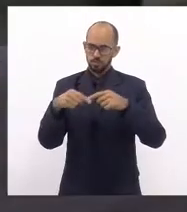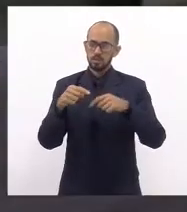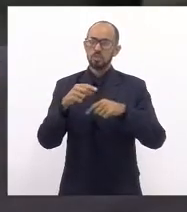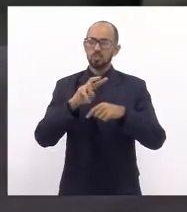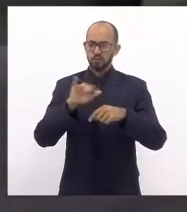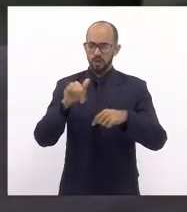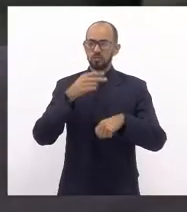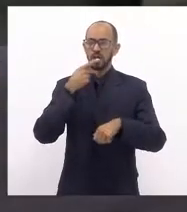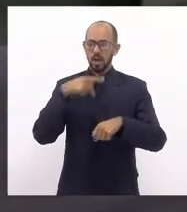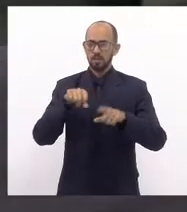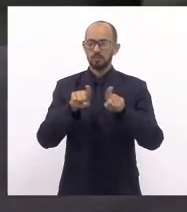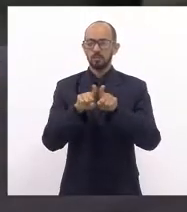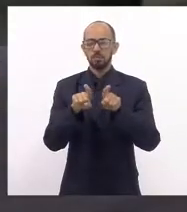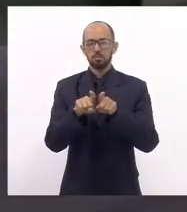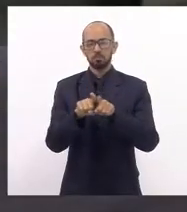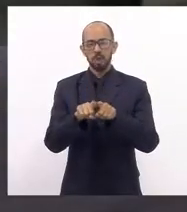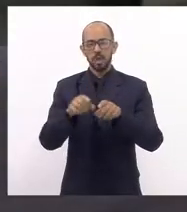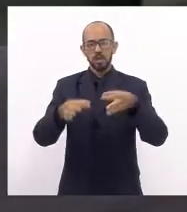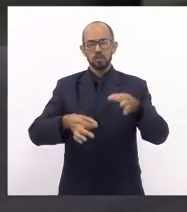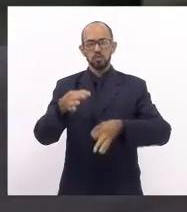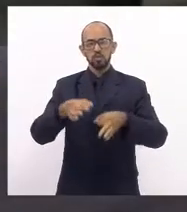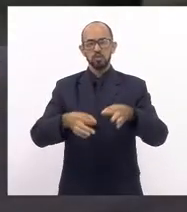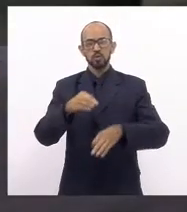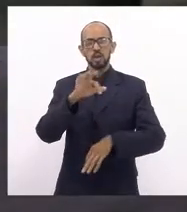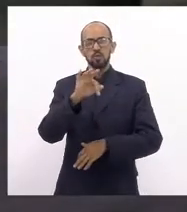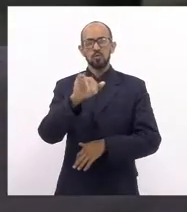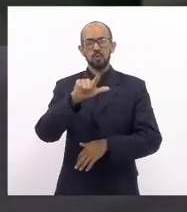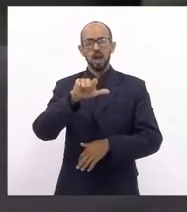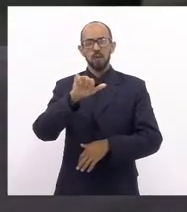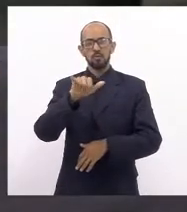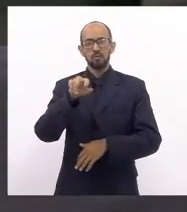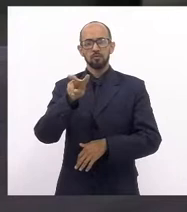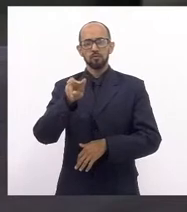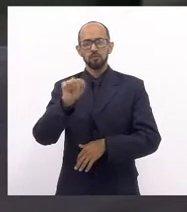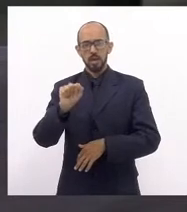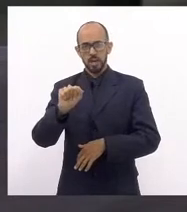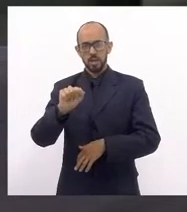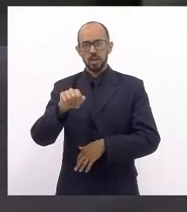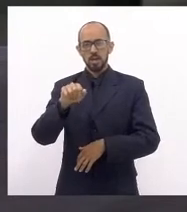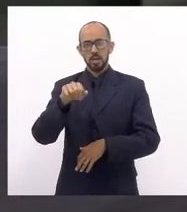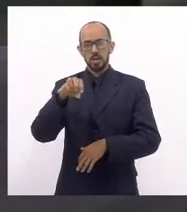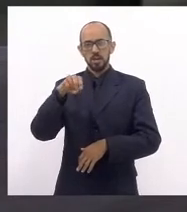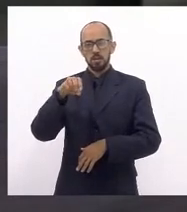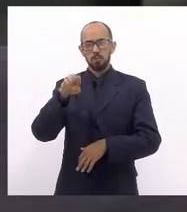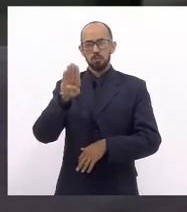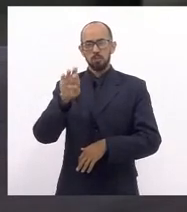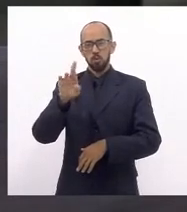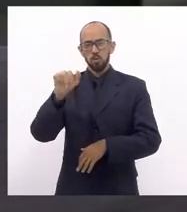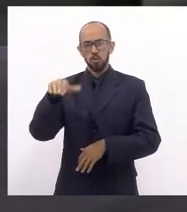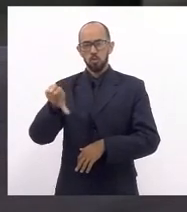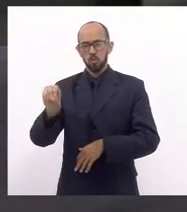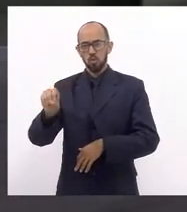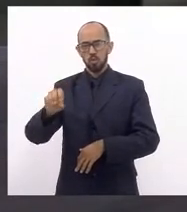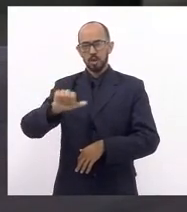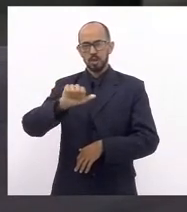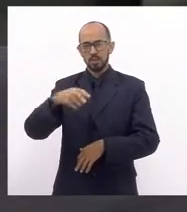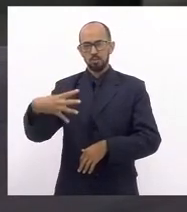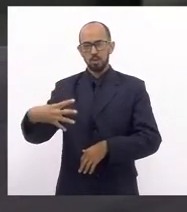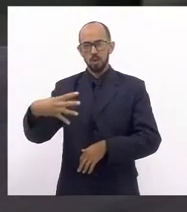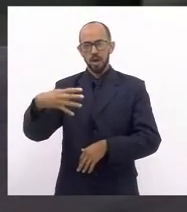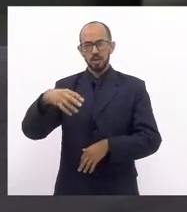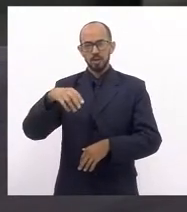falando. A juíza Flávia Gonçalves Moraes Bruno, que é juíza titular da 14ª Vara